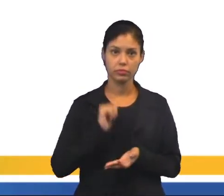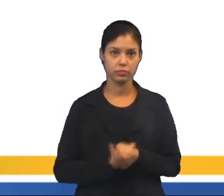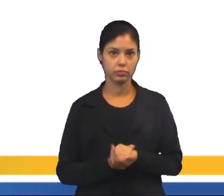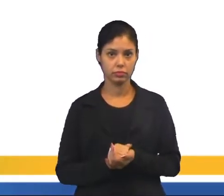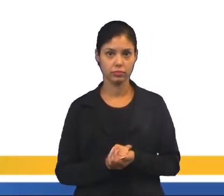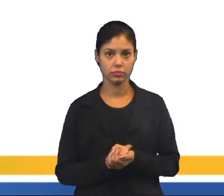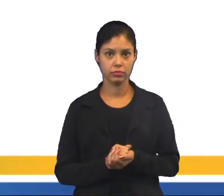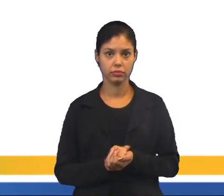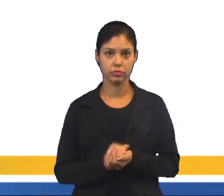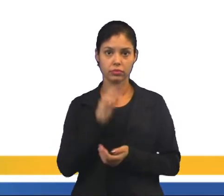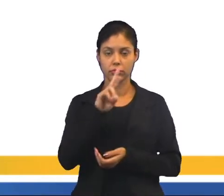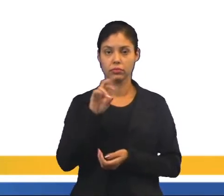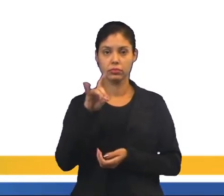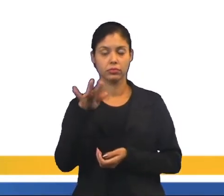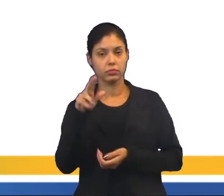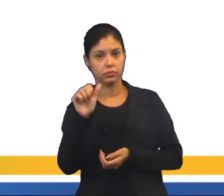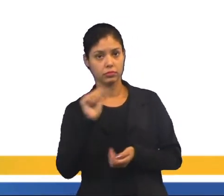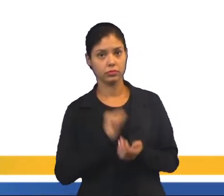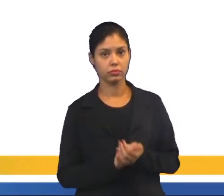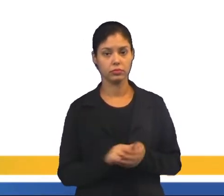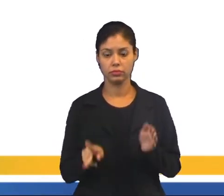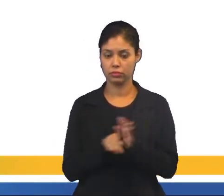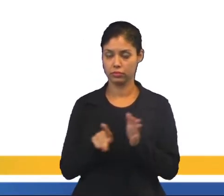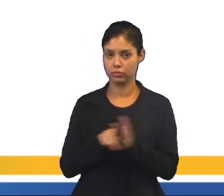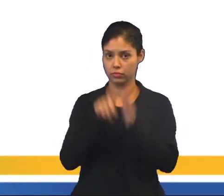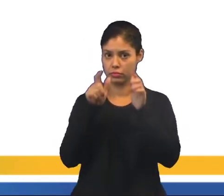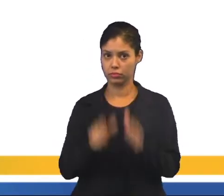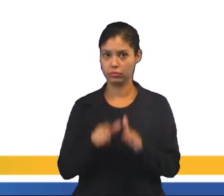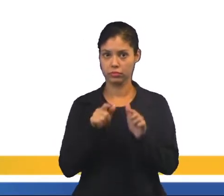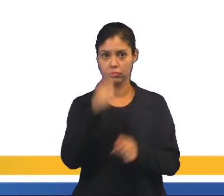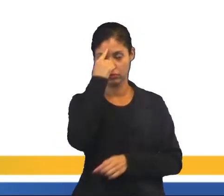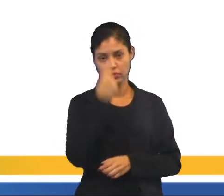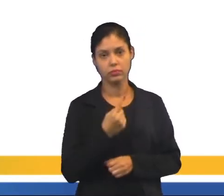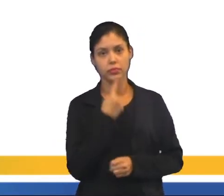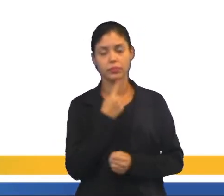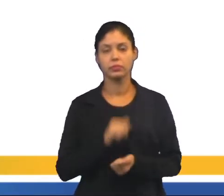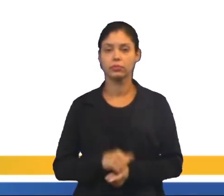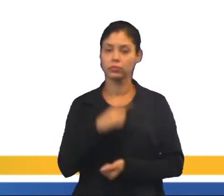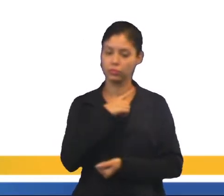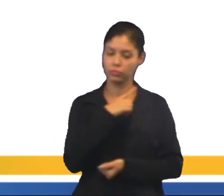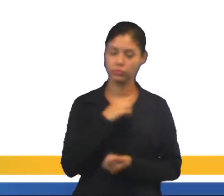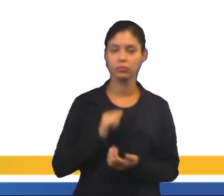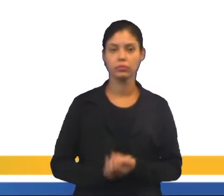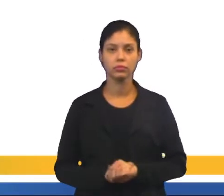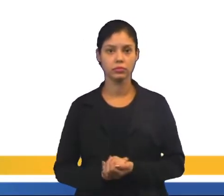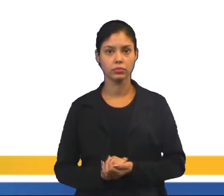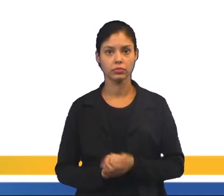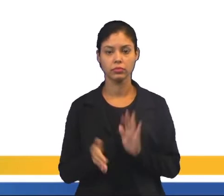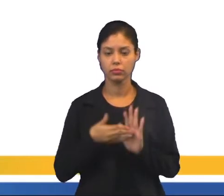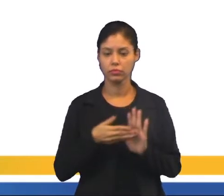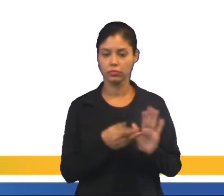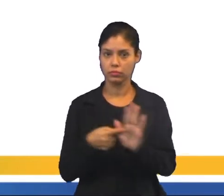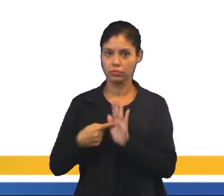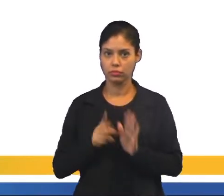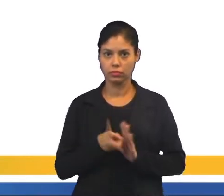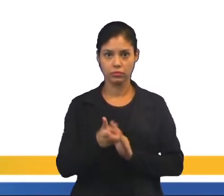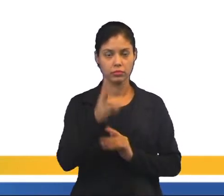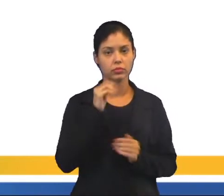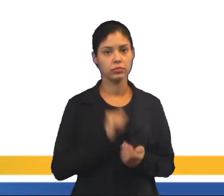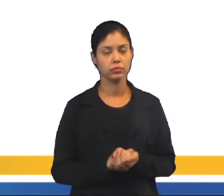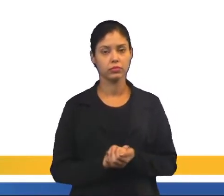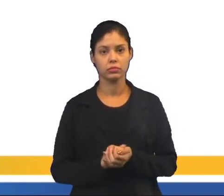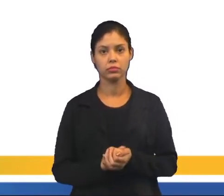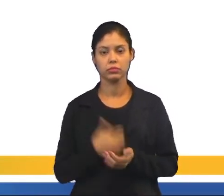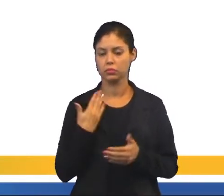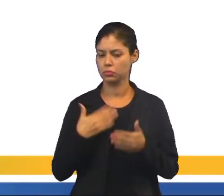ocupam as correspondentes posições relativas na figura. Isso significa que existe uma proporção constante entre